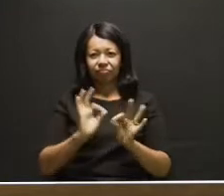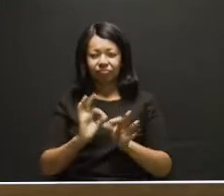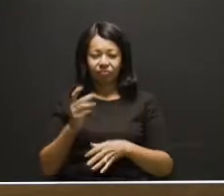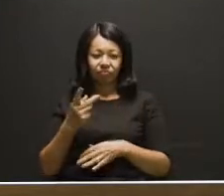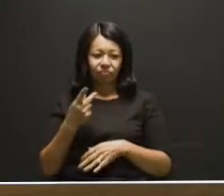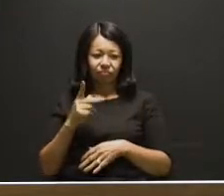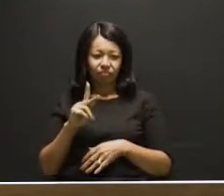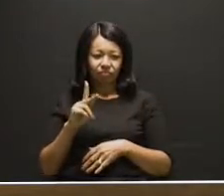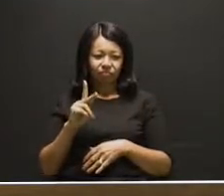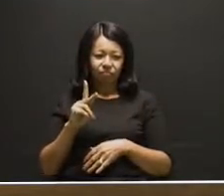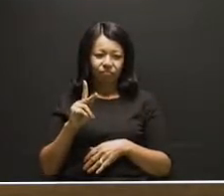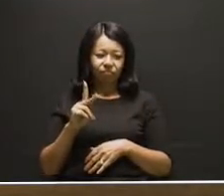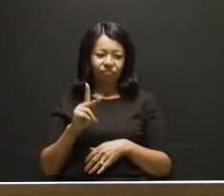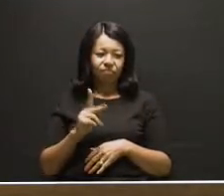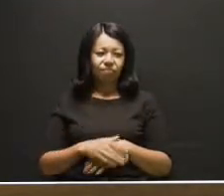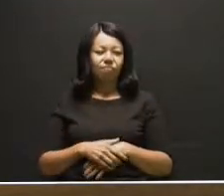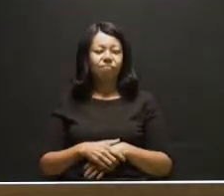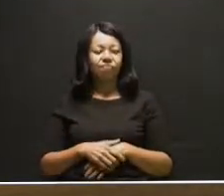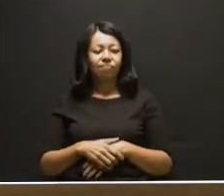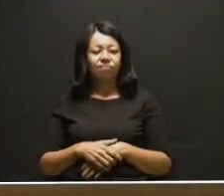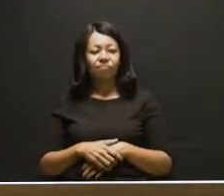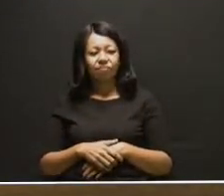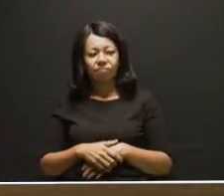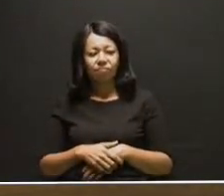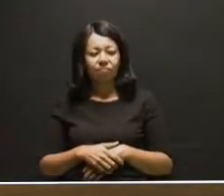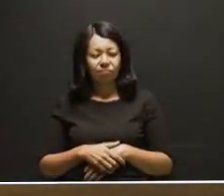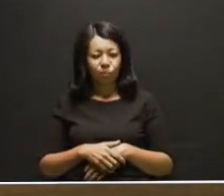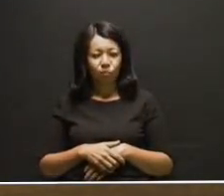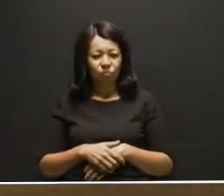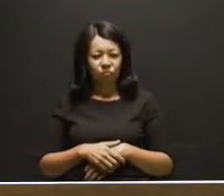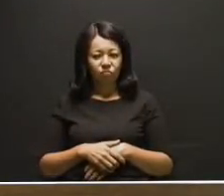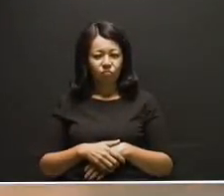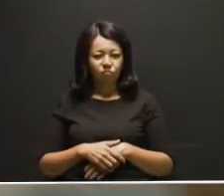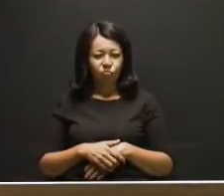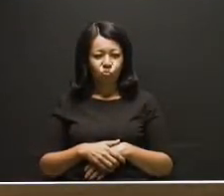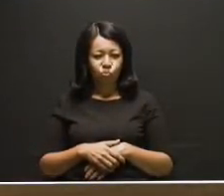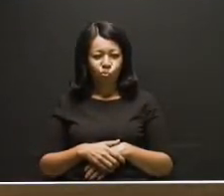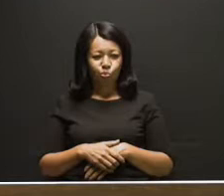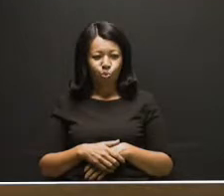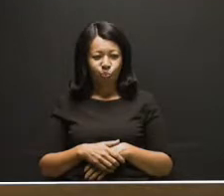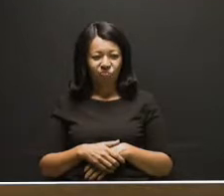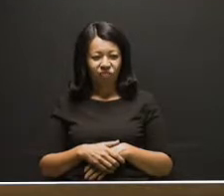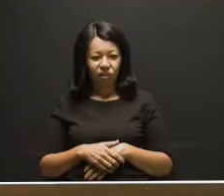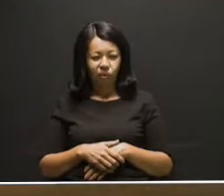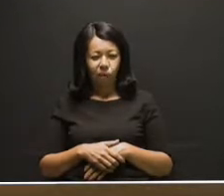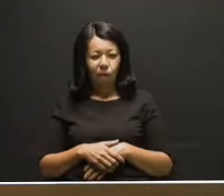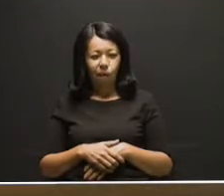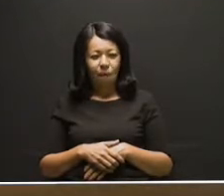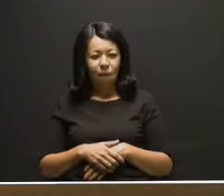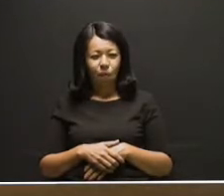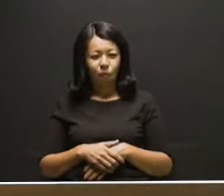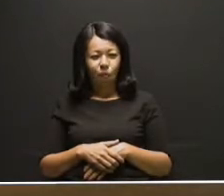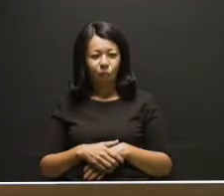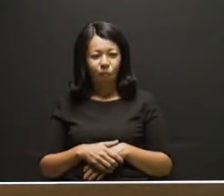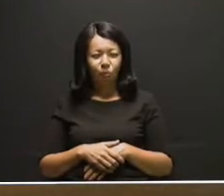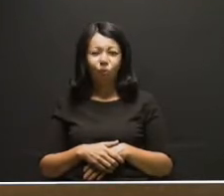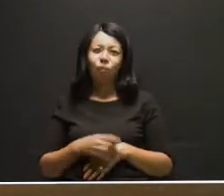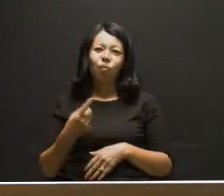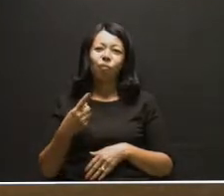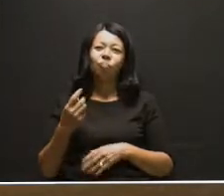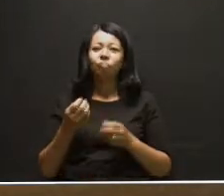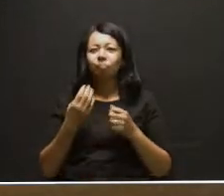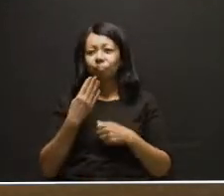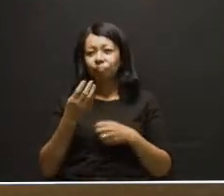excelência eu não poderia deixar aqui de ressaltar a importância é quando você lência mas com a aprovação desta